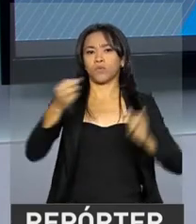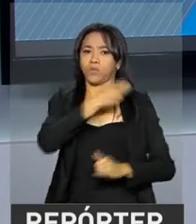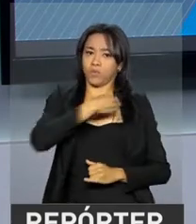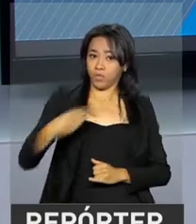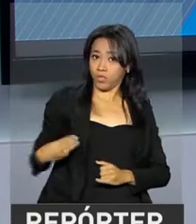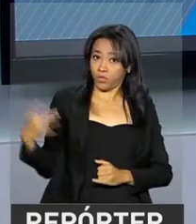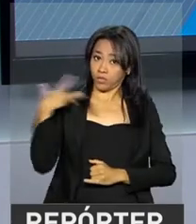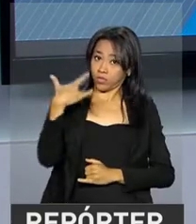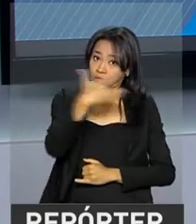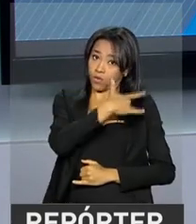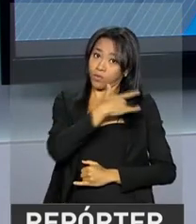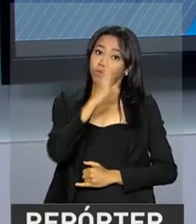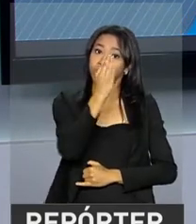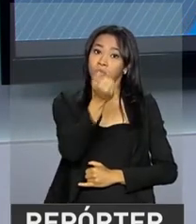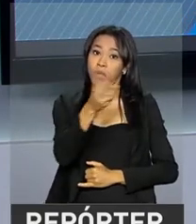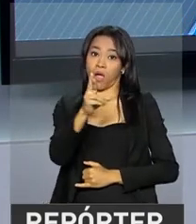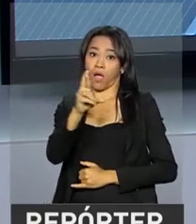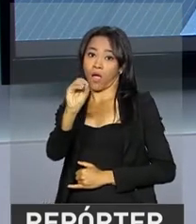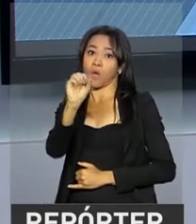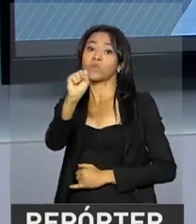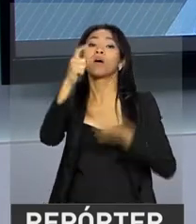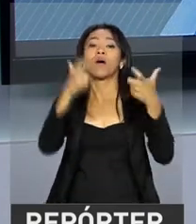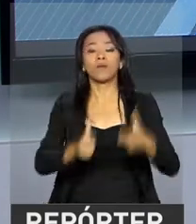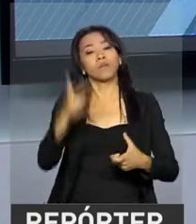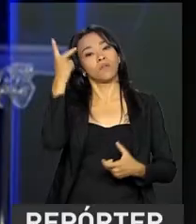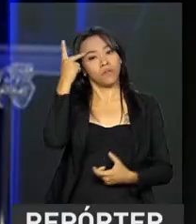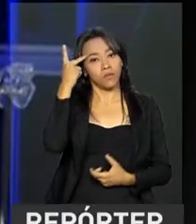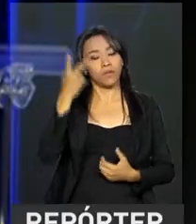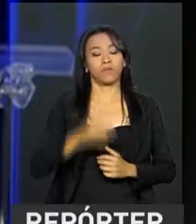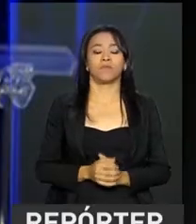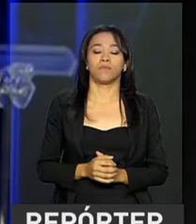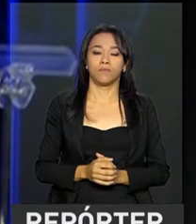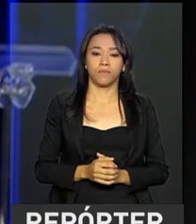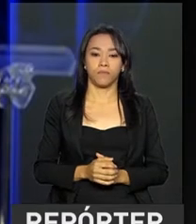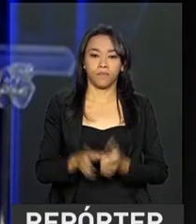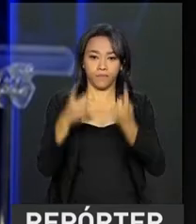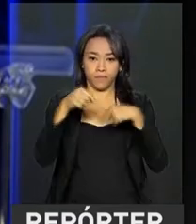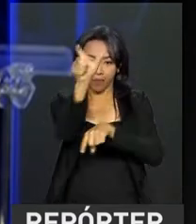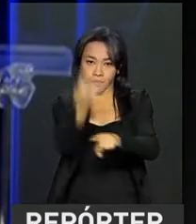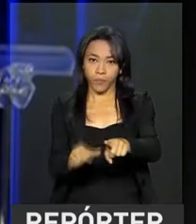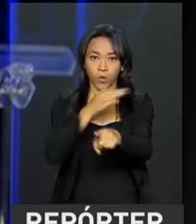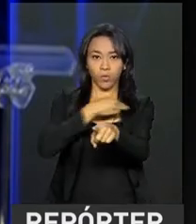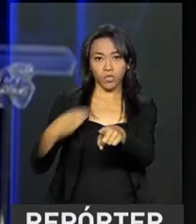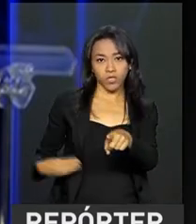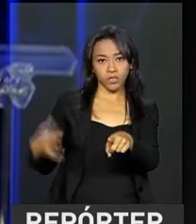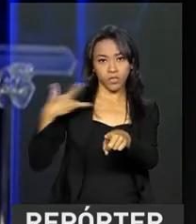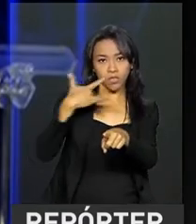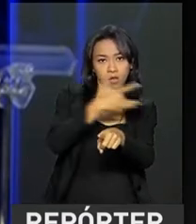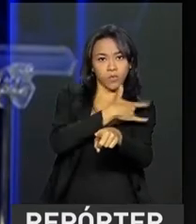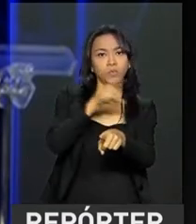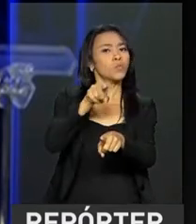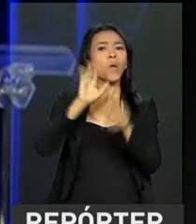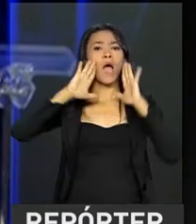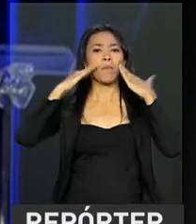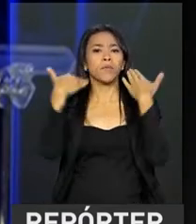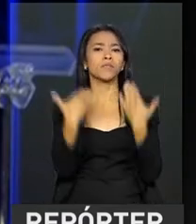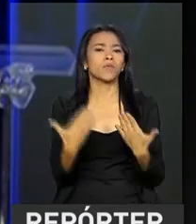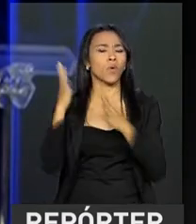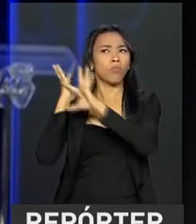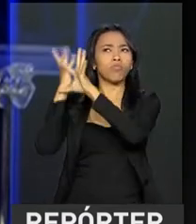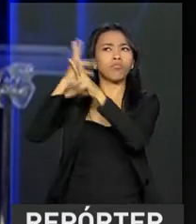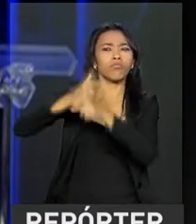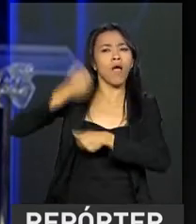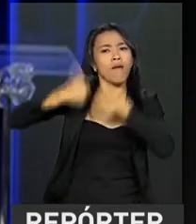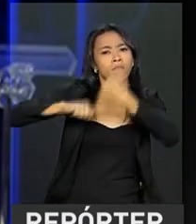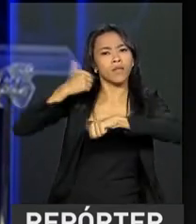saúde ricardo barros em são paulo o ministro da saúde ricardo barros apresentou um balanço do trabalho feito